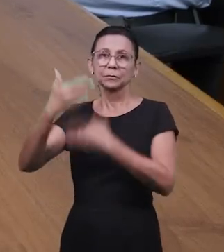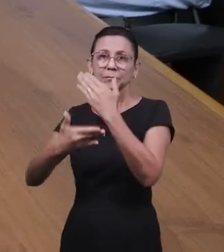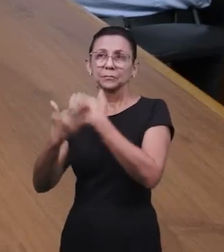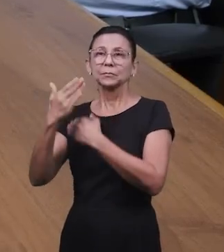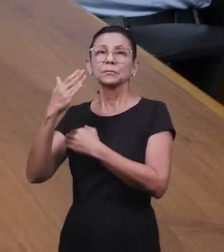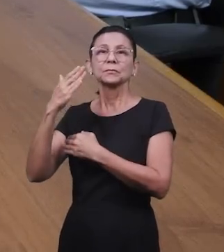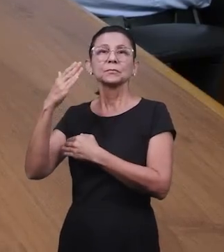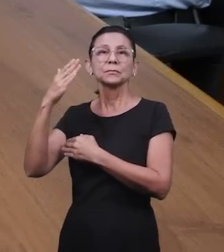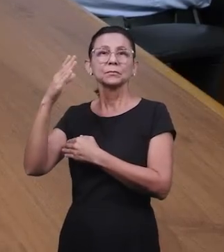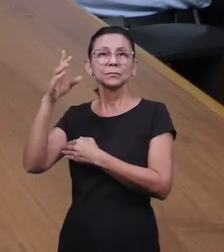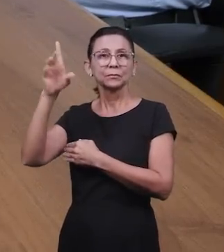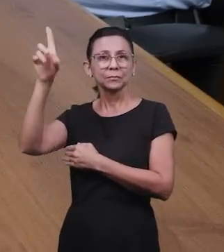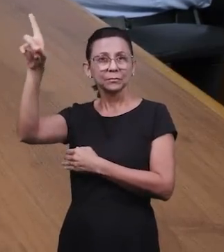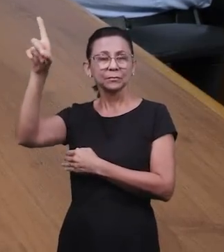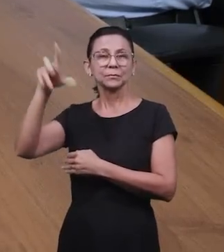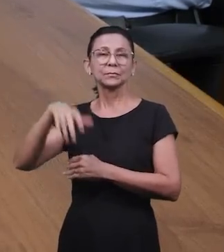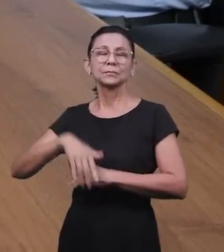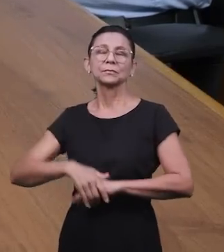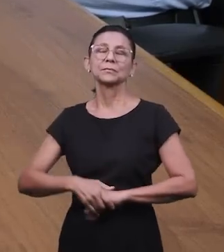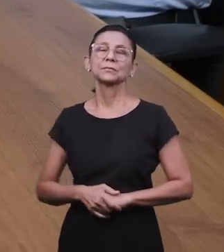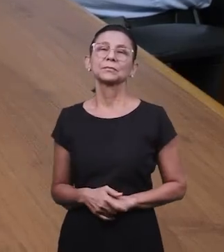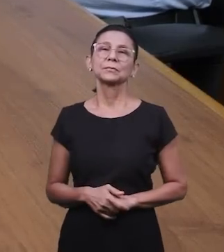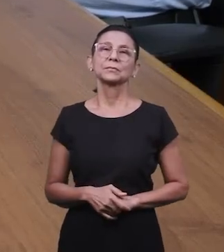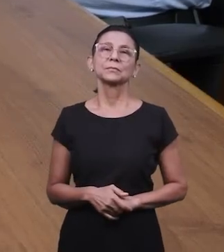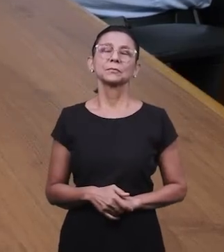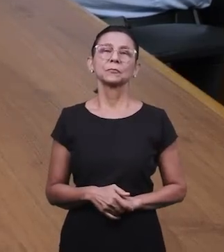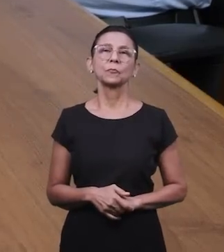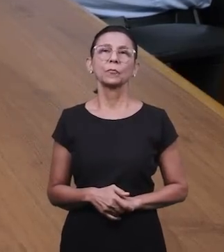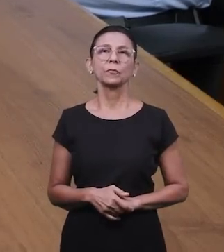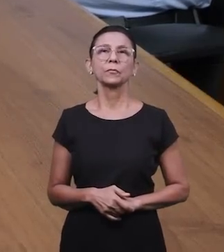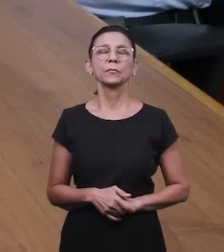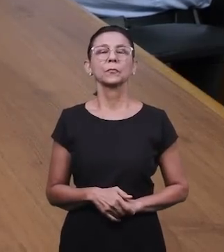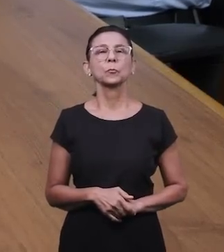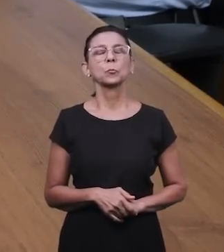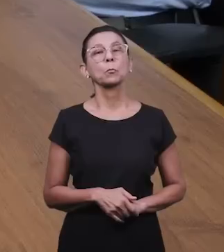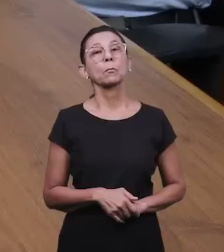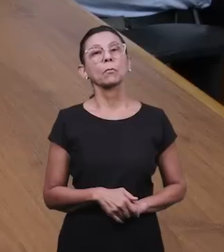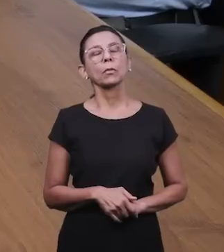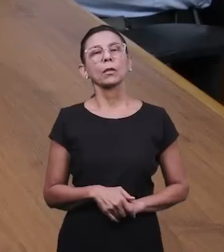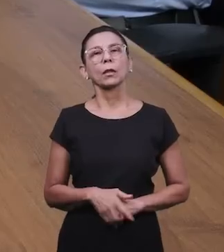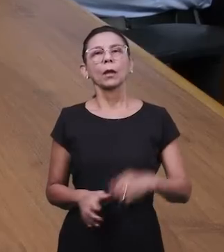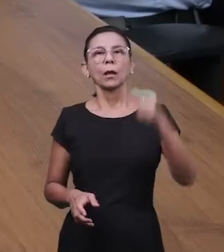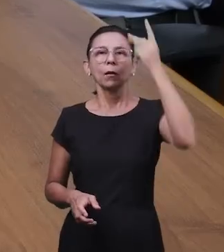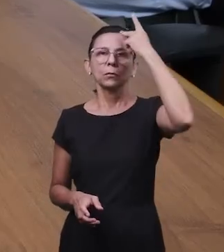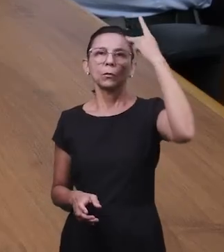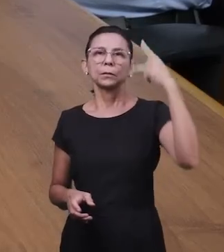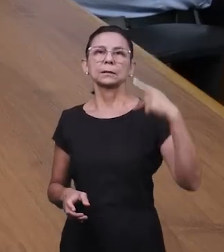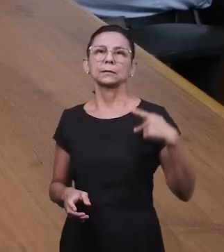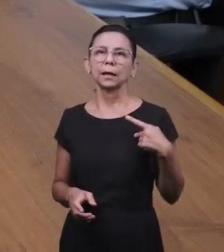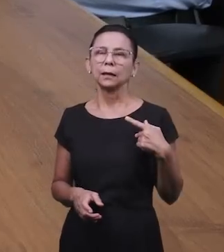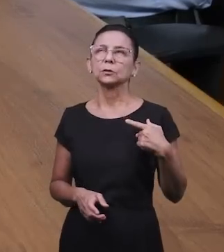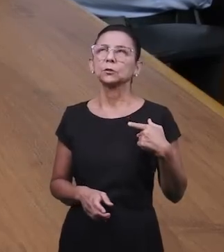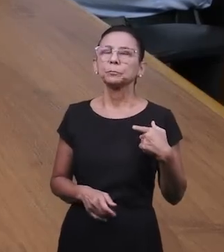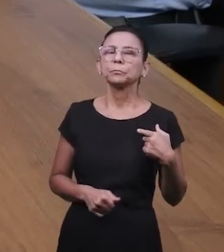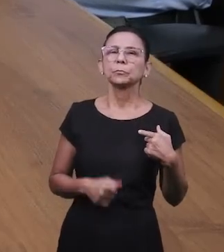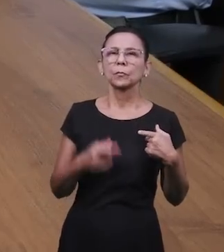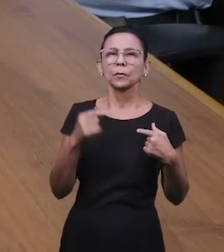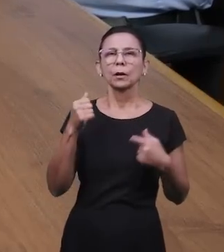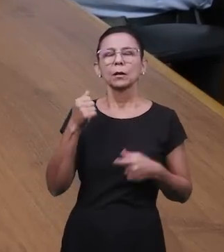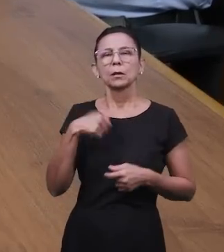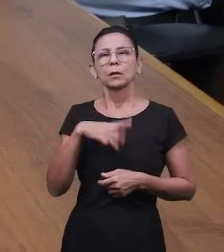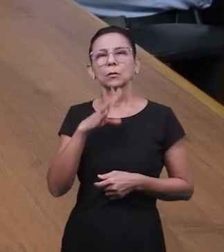interessante, você acabou de abordar aqui. Nós conhecemos ao longo da história da humanidade